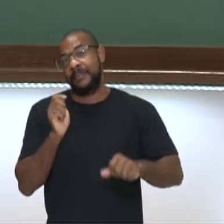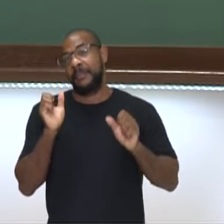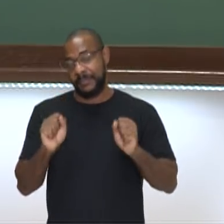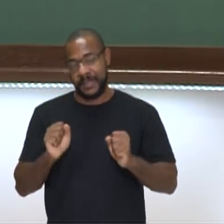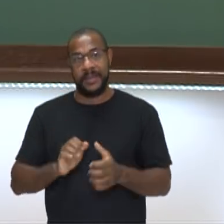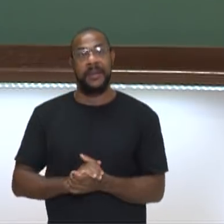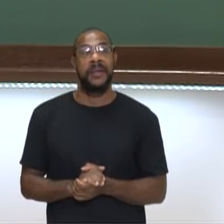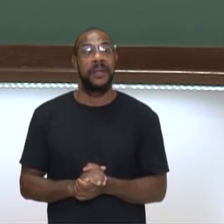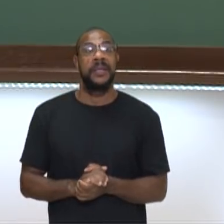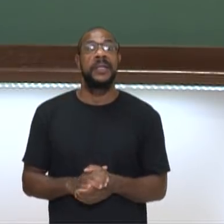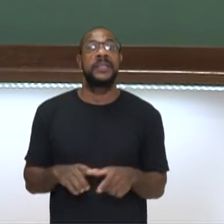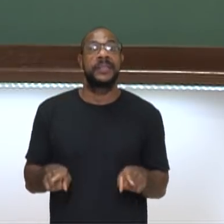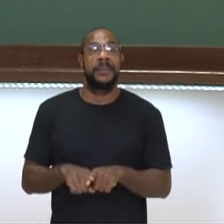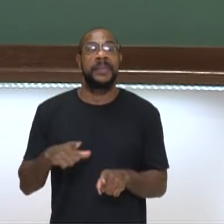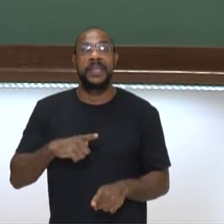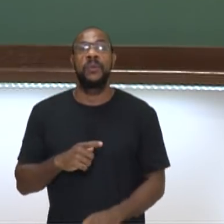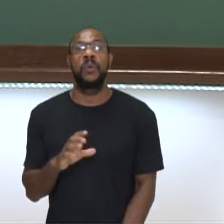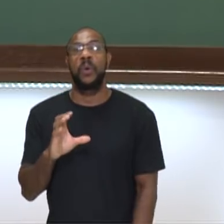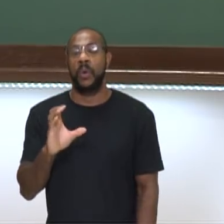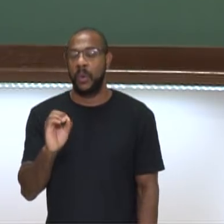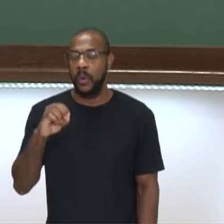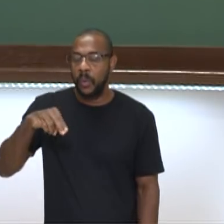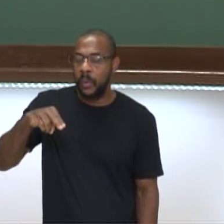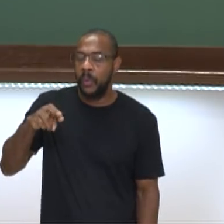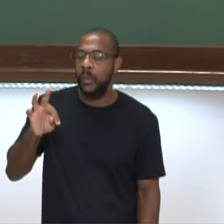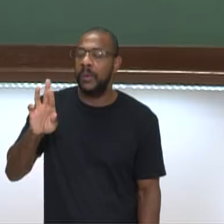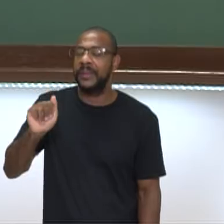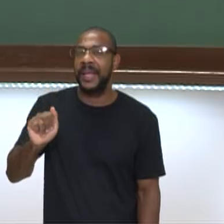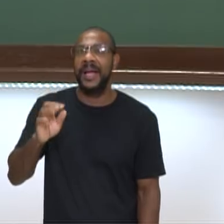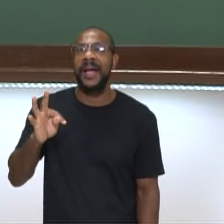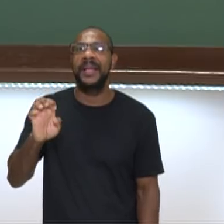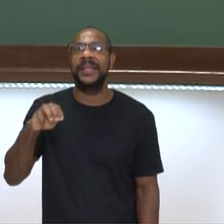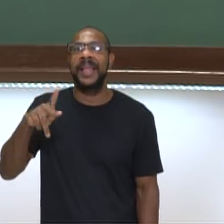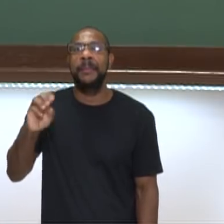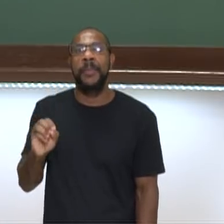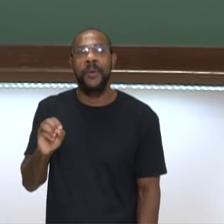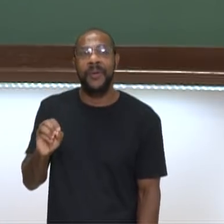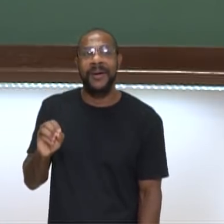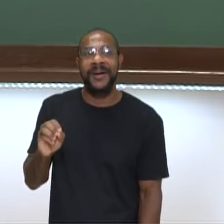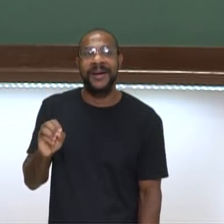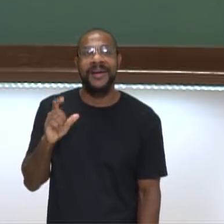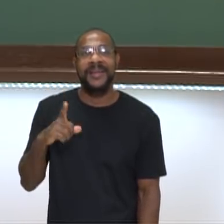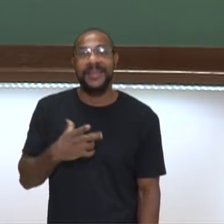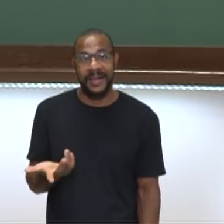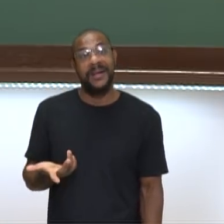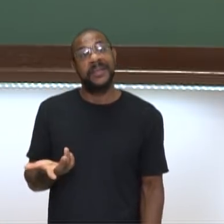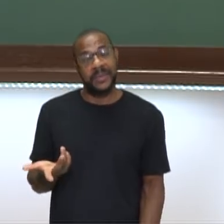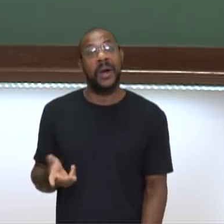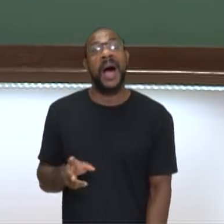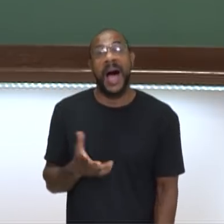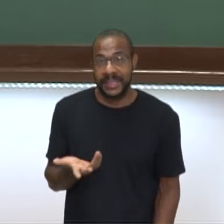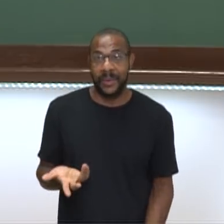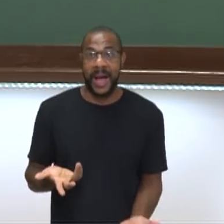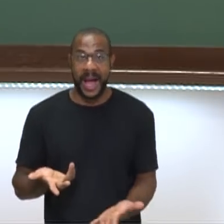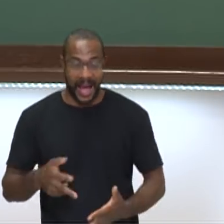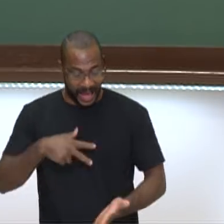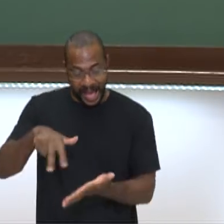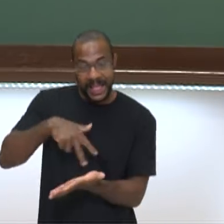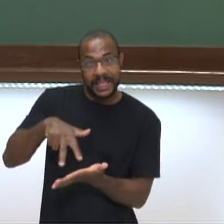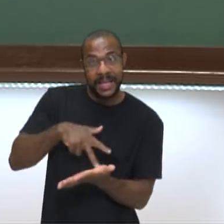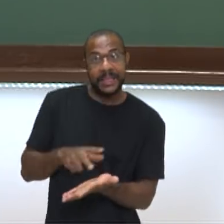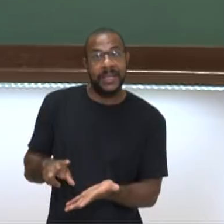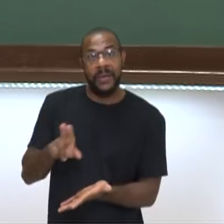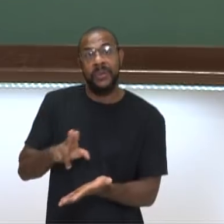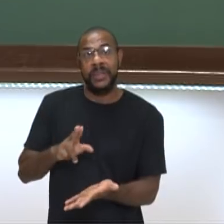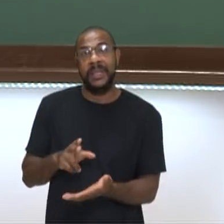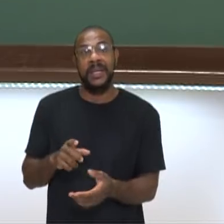o contratempo. Então, a dança envolve o uso do contratempo. Por isso, o nosso corpo